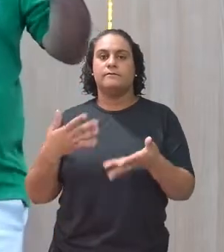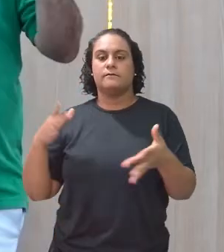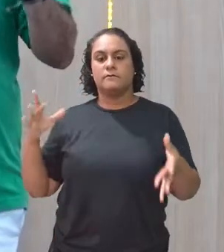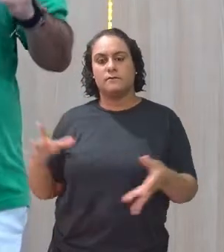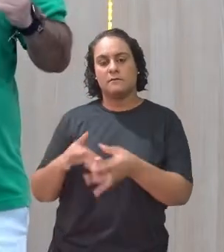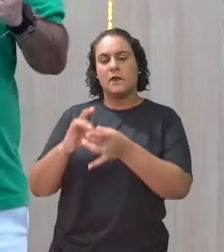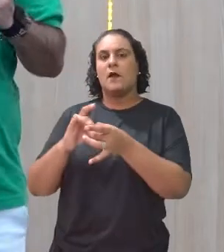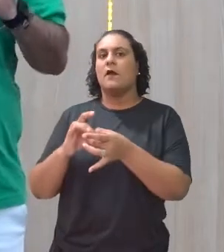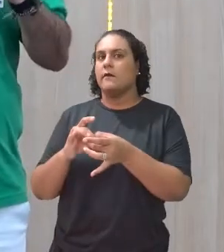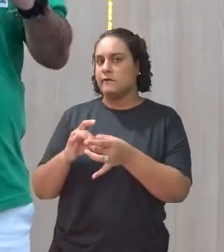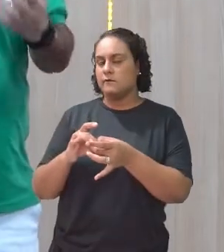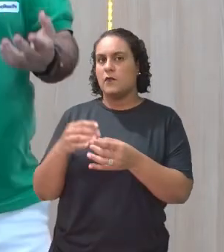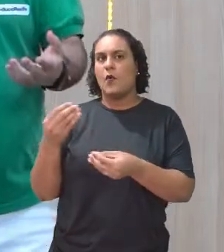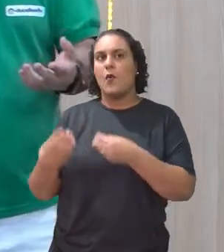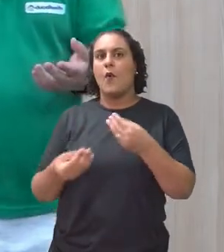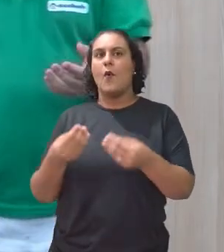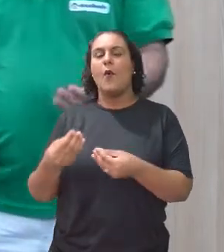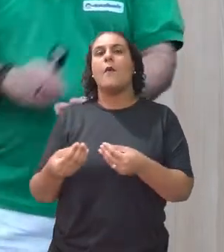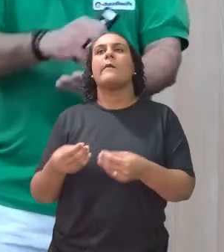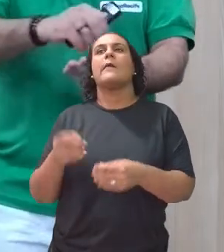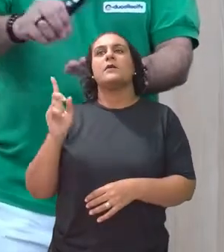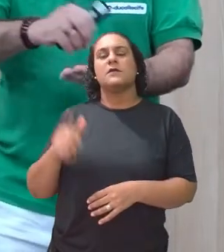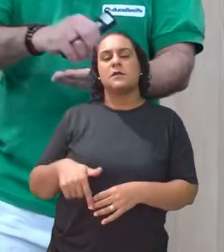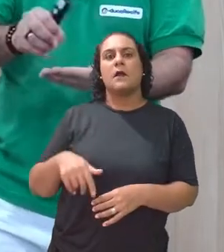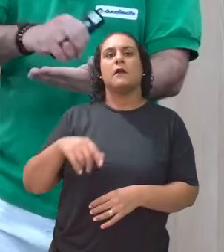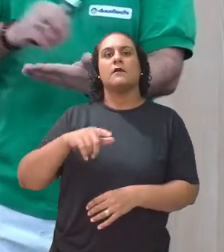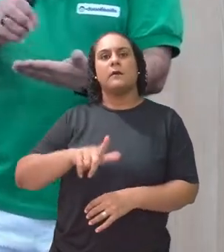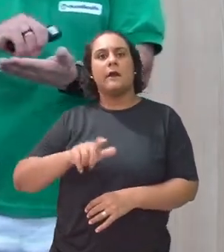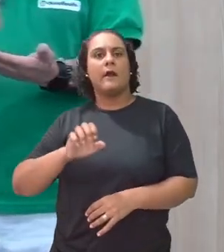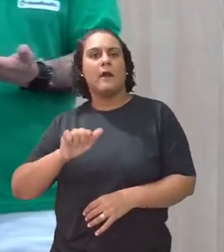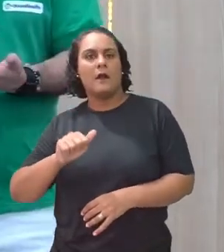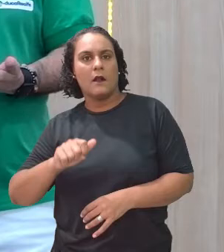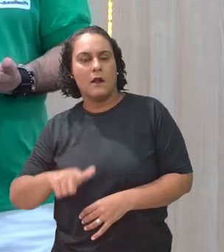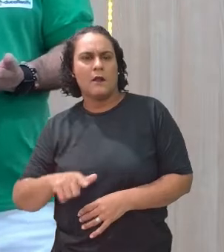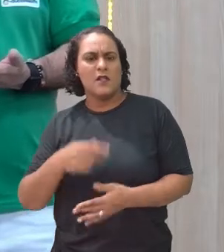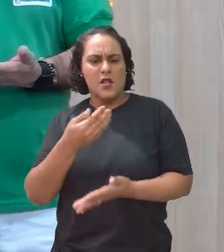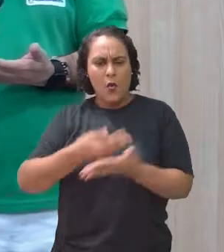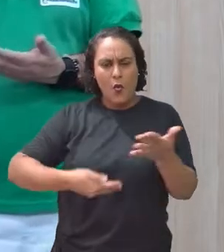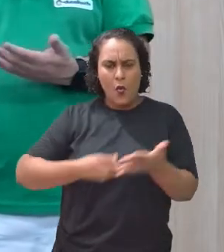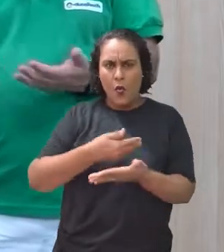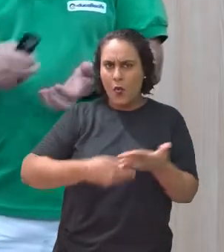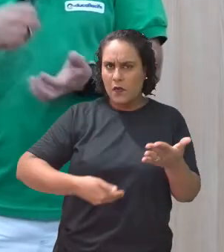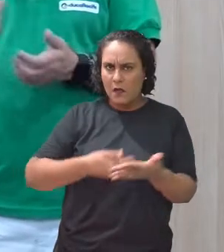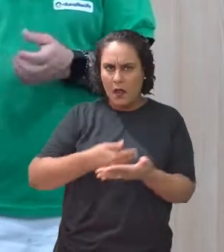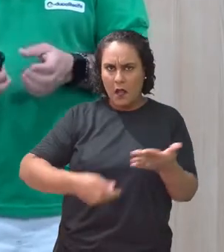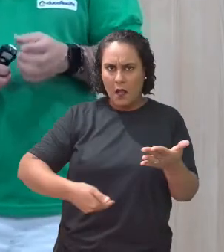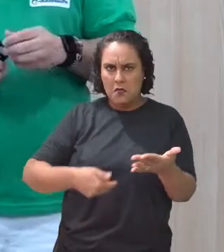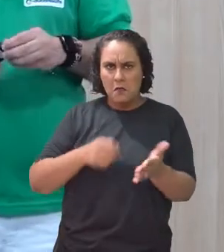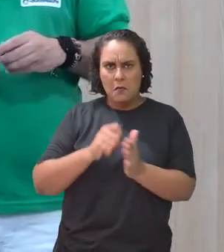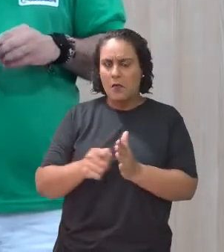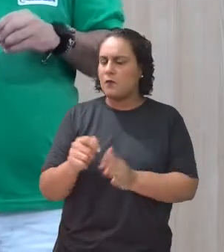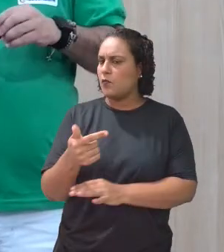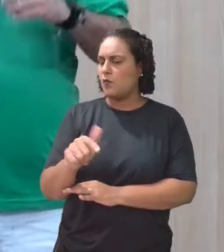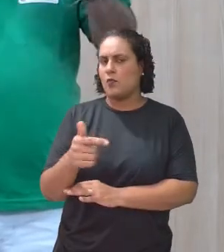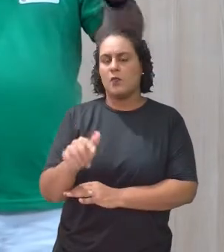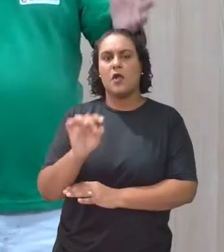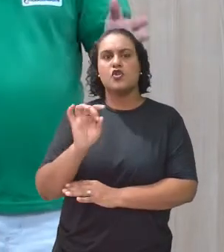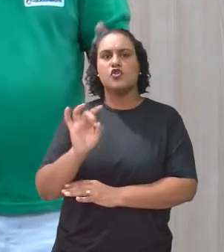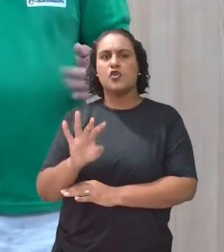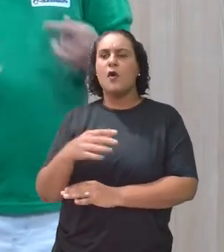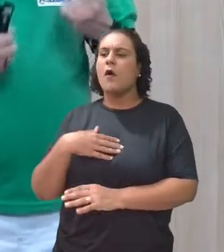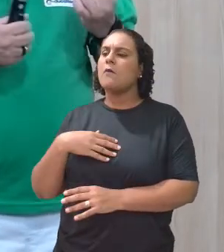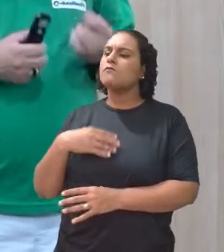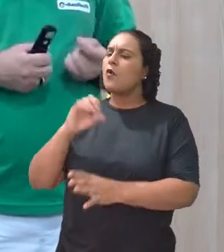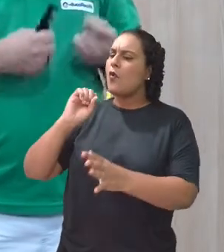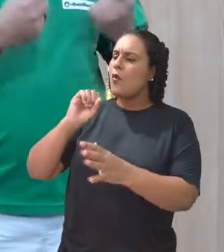eram formados à base de lealdade, não existia um contrato, né, para escolher ali o chefe, o rei. Não, era a base de